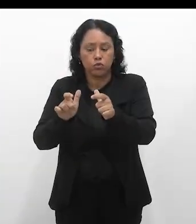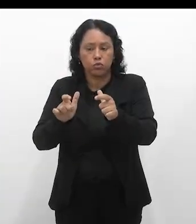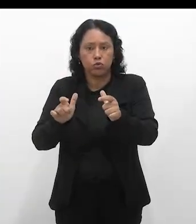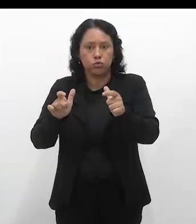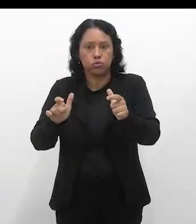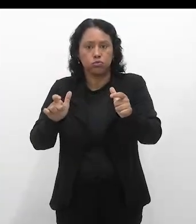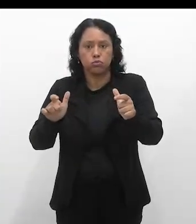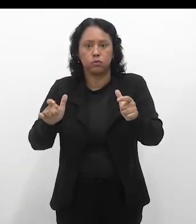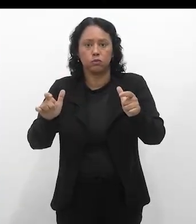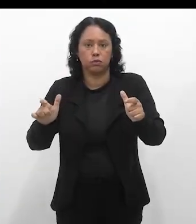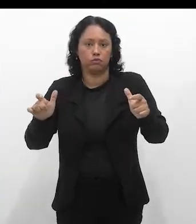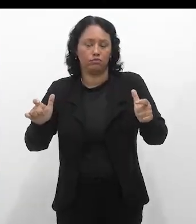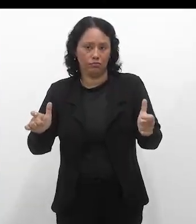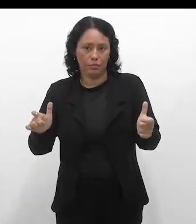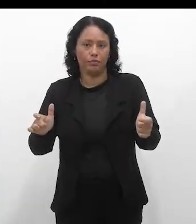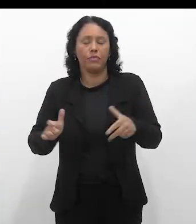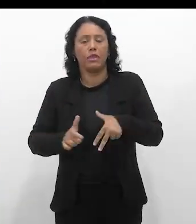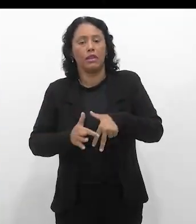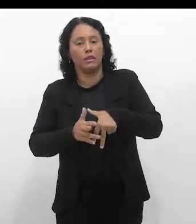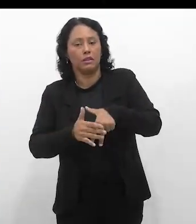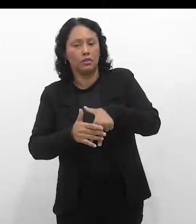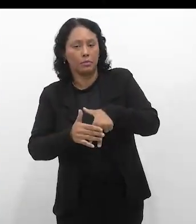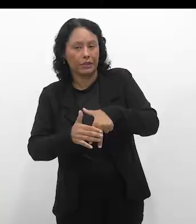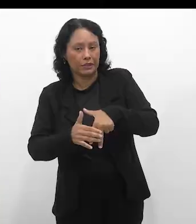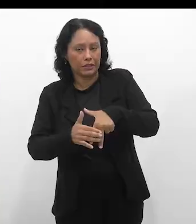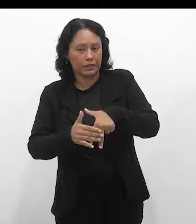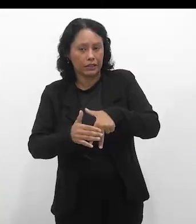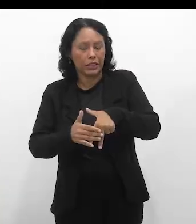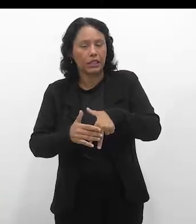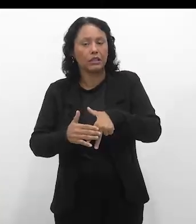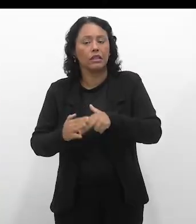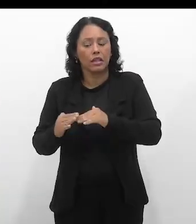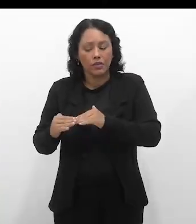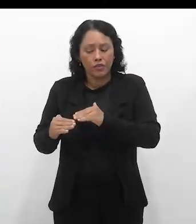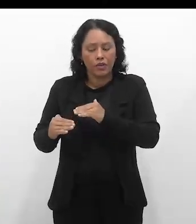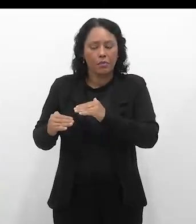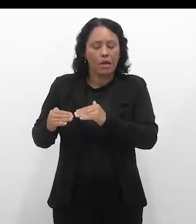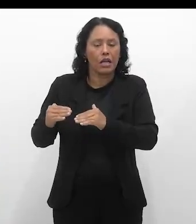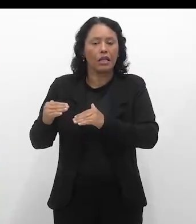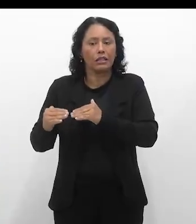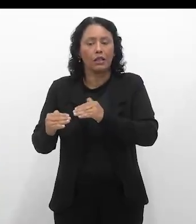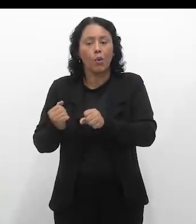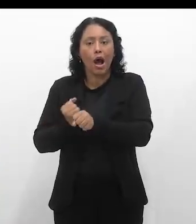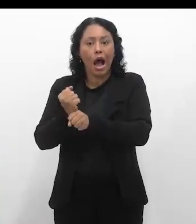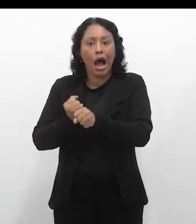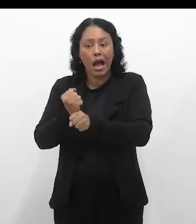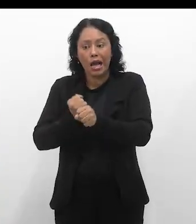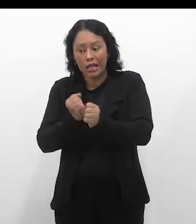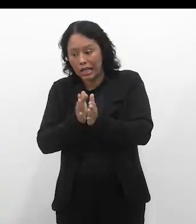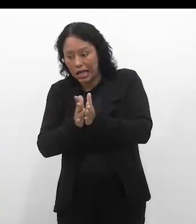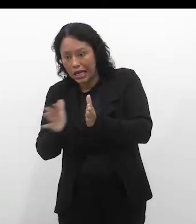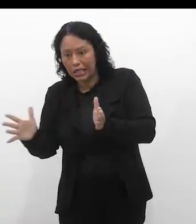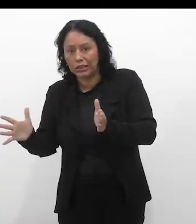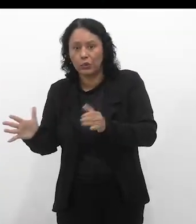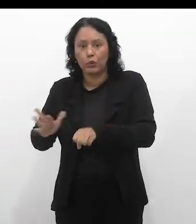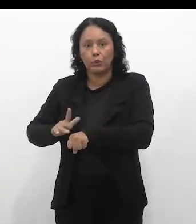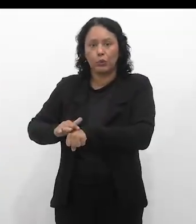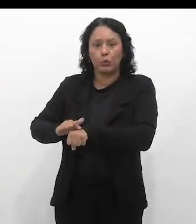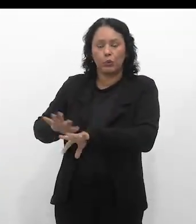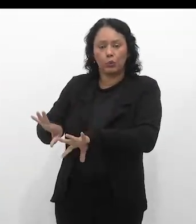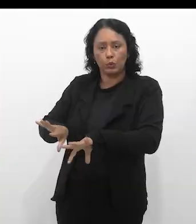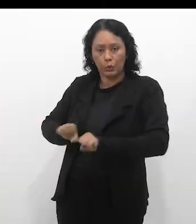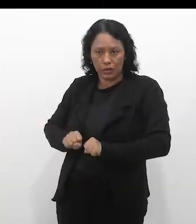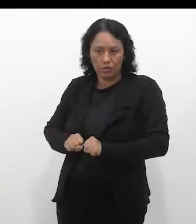de um modo geral. Tem a paciente que dá mas o habitual é uma evolução lenta. Então, ela vai passar anos com doença e ela